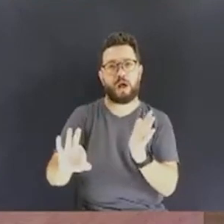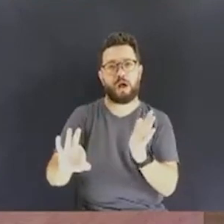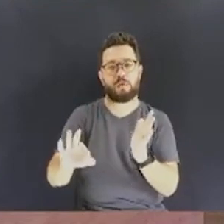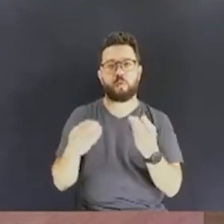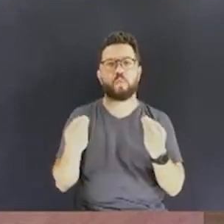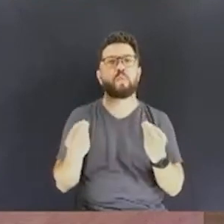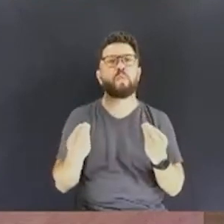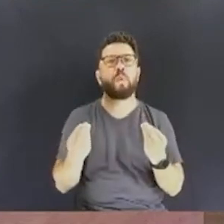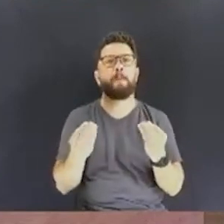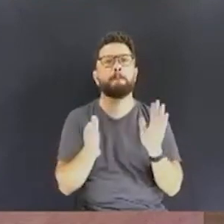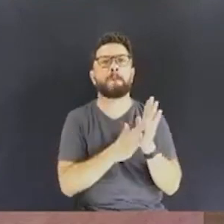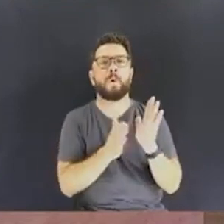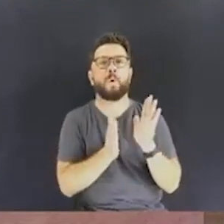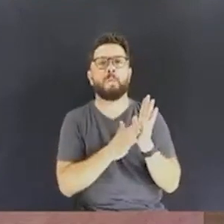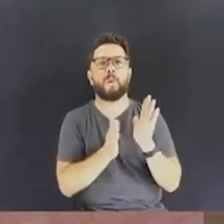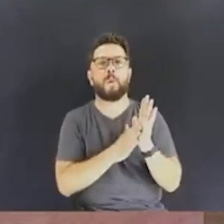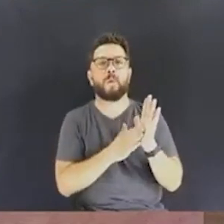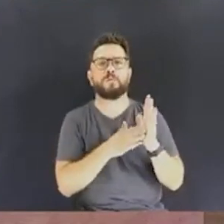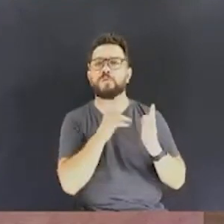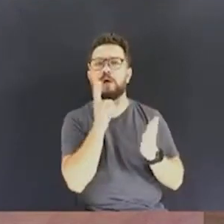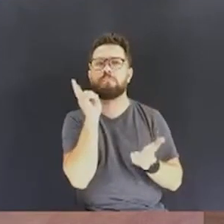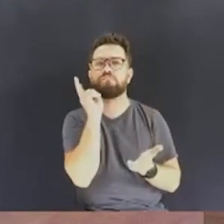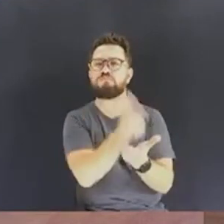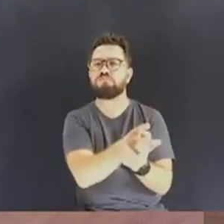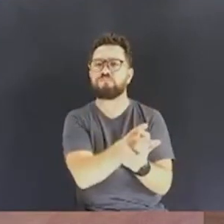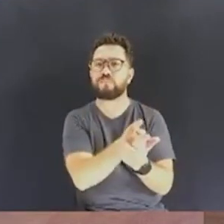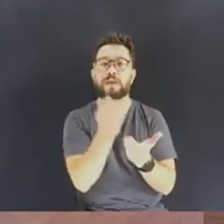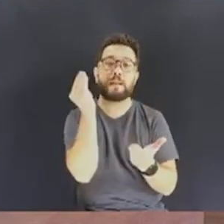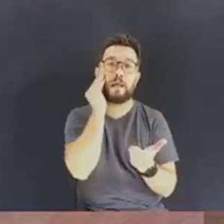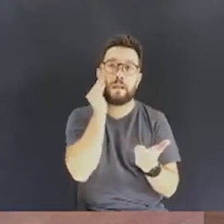proposta de continuidade dessa redução para fomentar